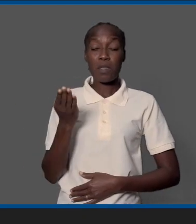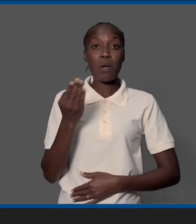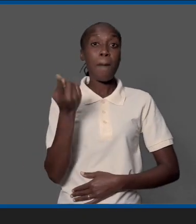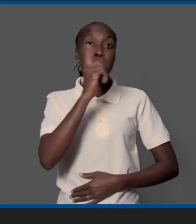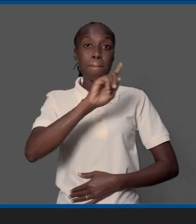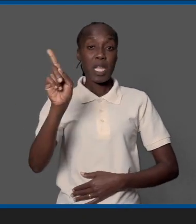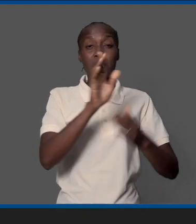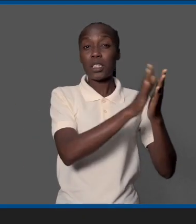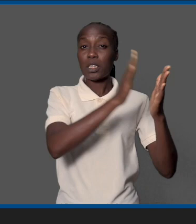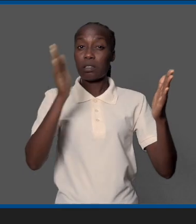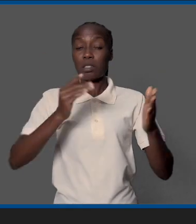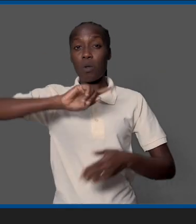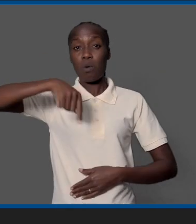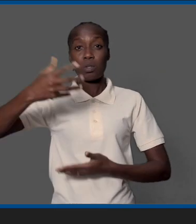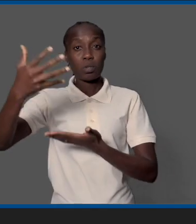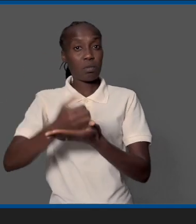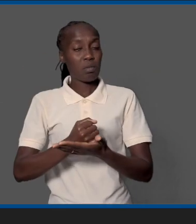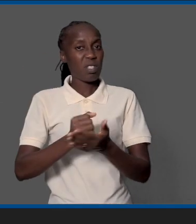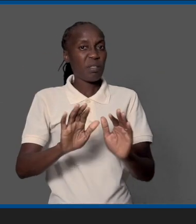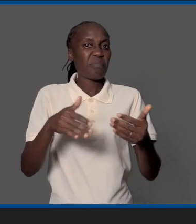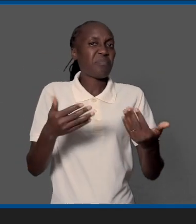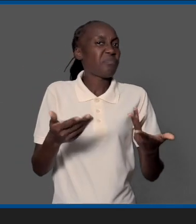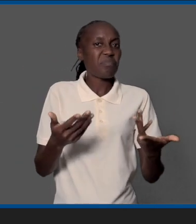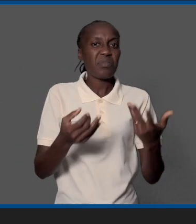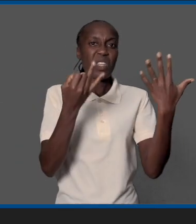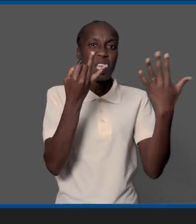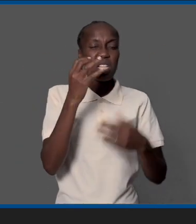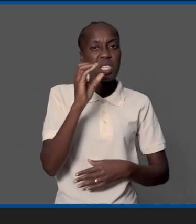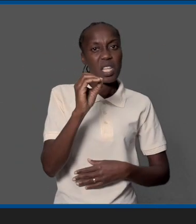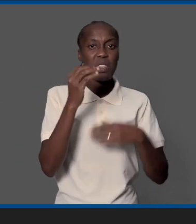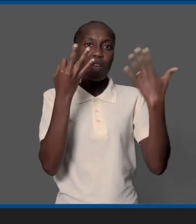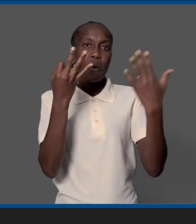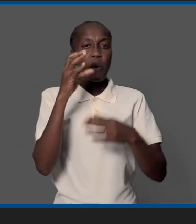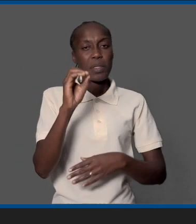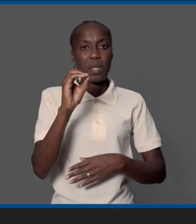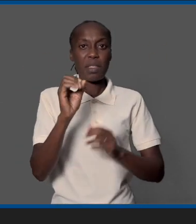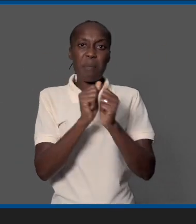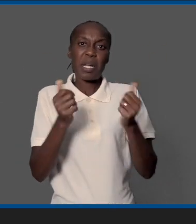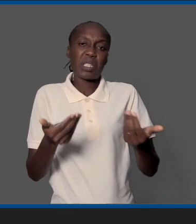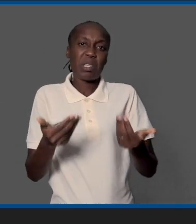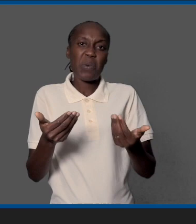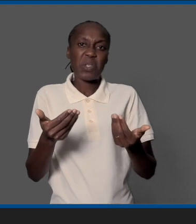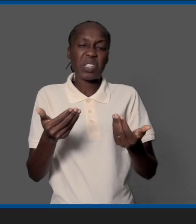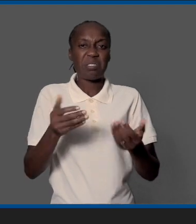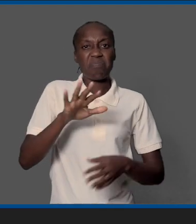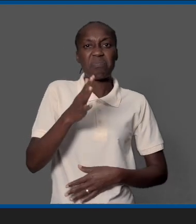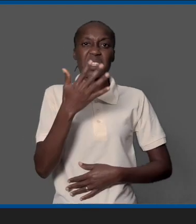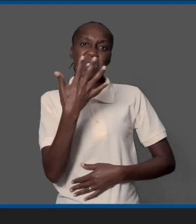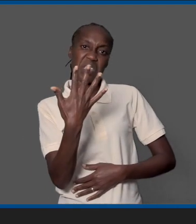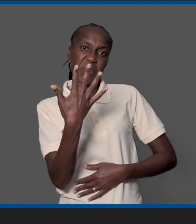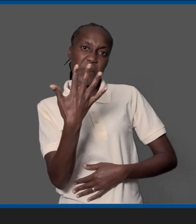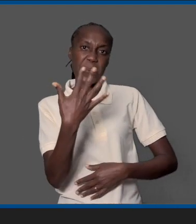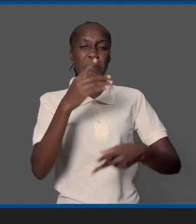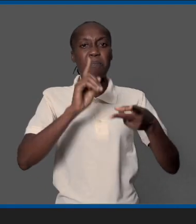Quantos trabalhos que apareciam? É, pelo mês nós conseguimos, uns 70, 80,